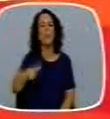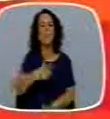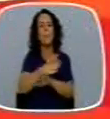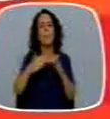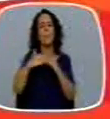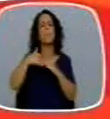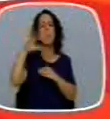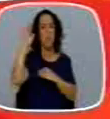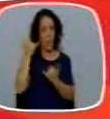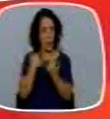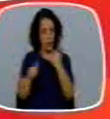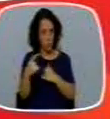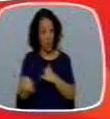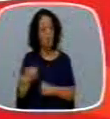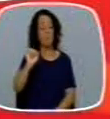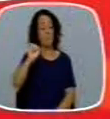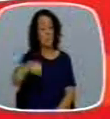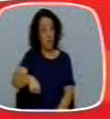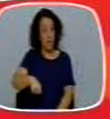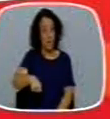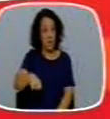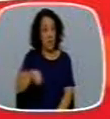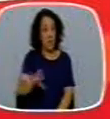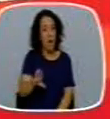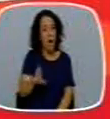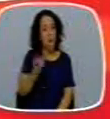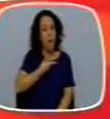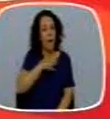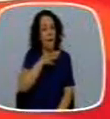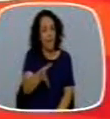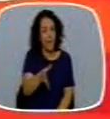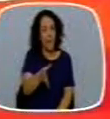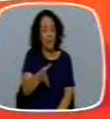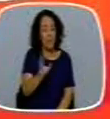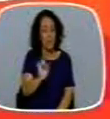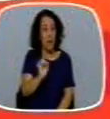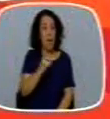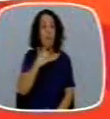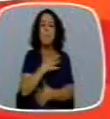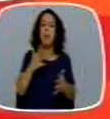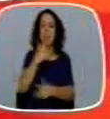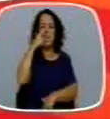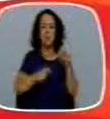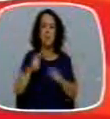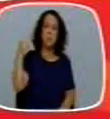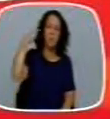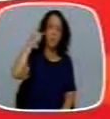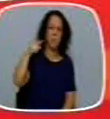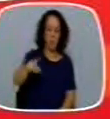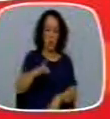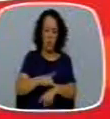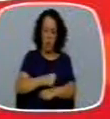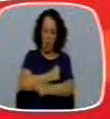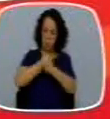não é? Oh, Joana, sim, mas eu acho que devemos dizer outra coisa, que a maioria das pessoas ouve dizer que a obesidade é uma doença, mas não sabe